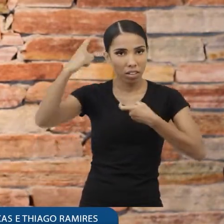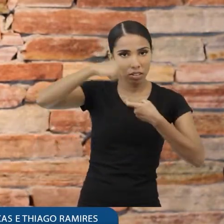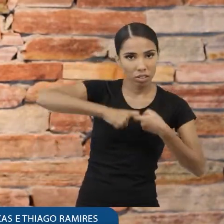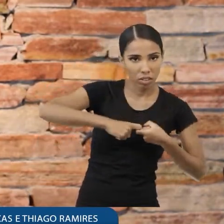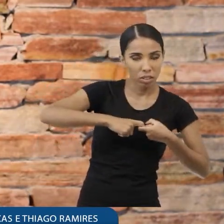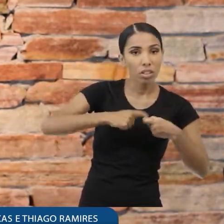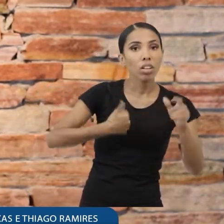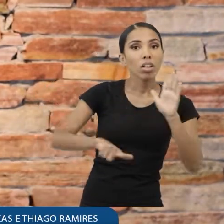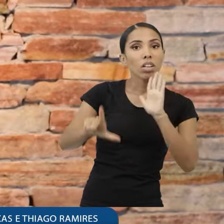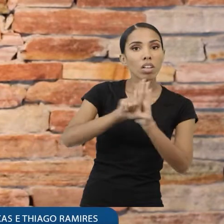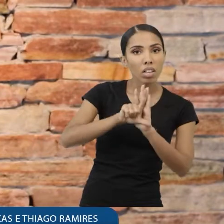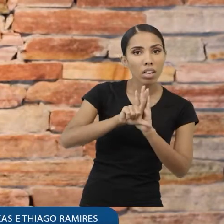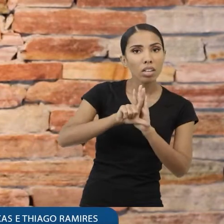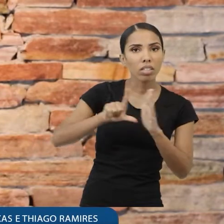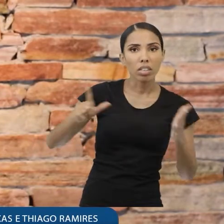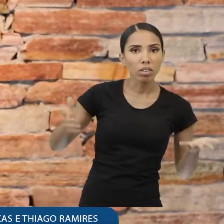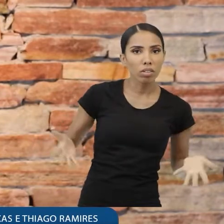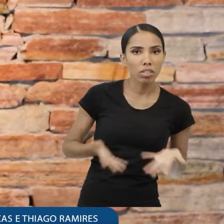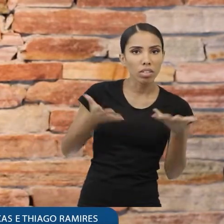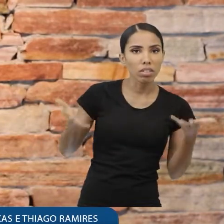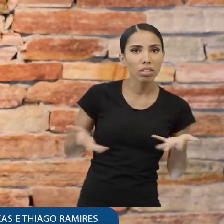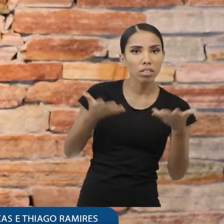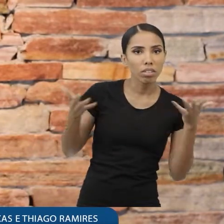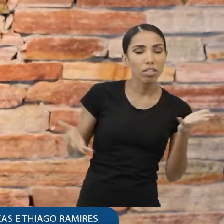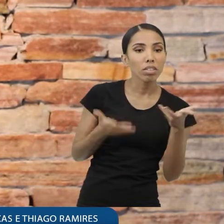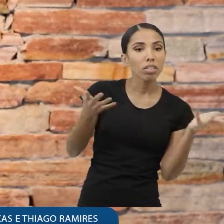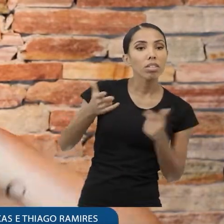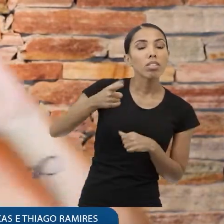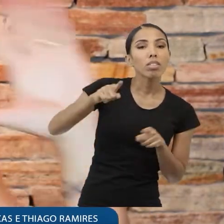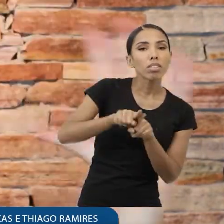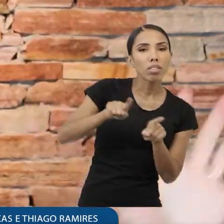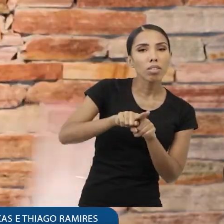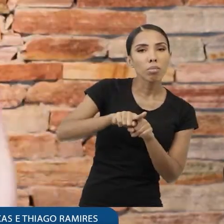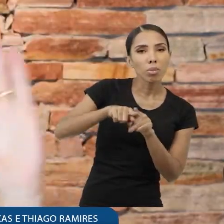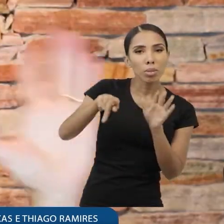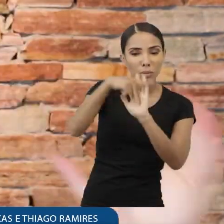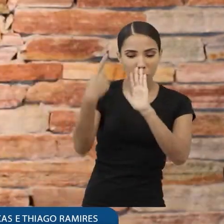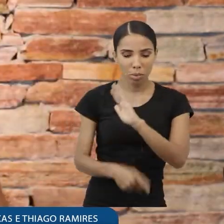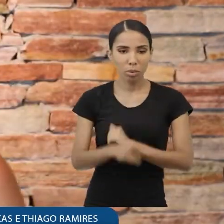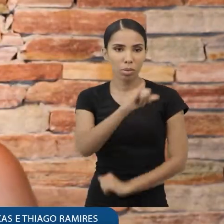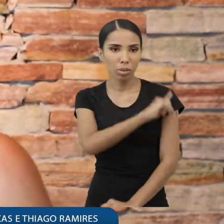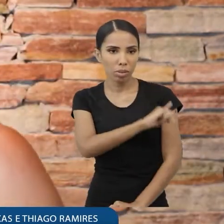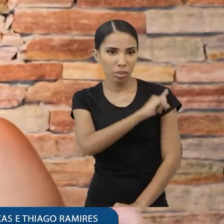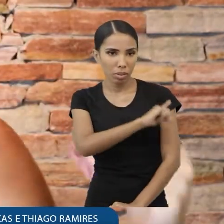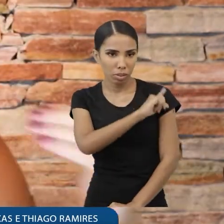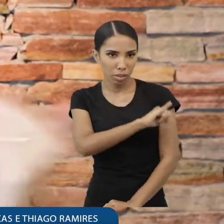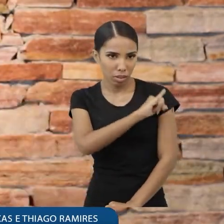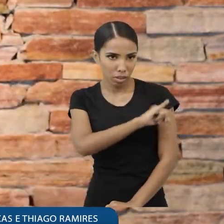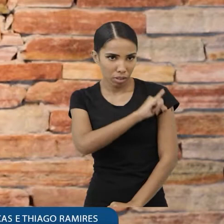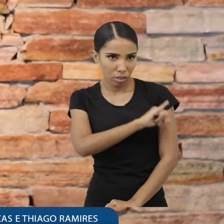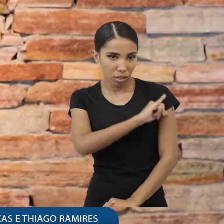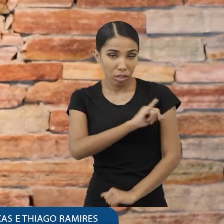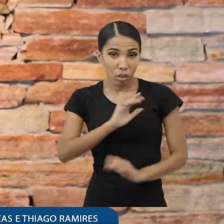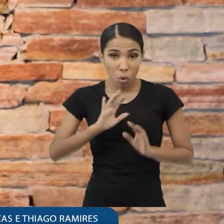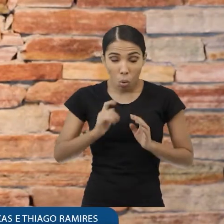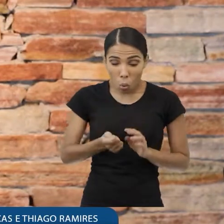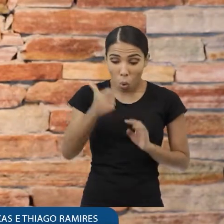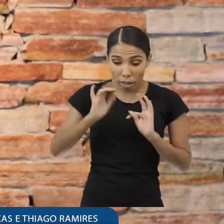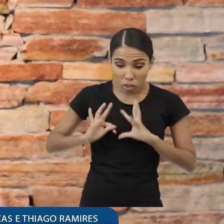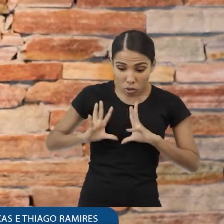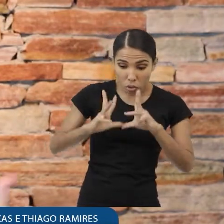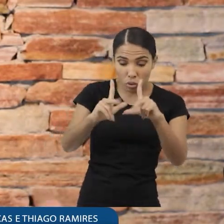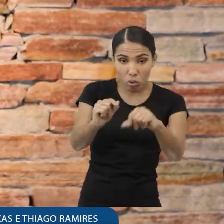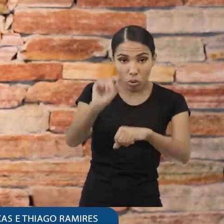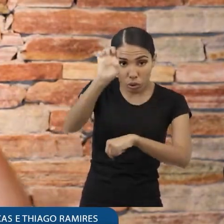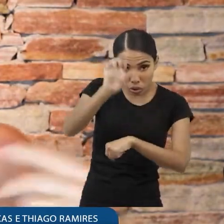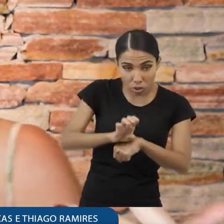mais vinculada às leis de incentivo fiscais municipal. Estamos aqui no ecossistema do Rio de Janeiro. É claro que em quase todos os